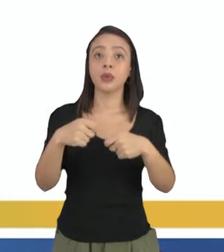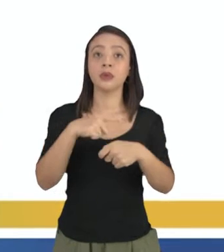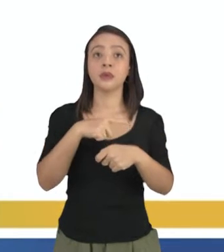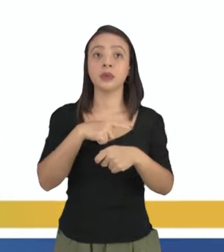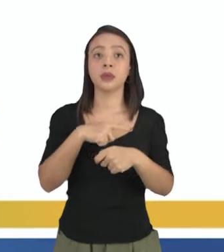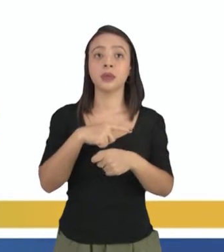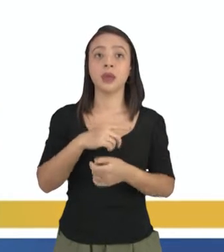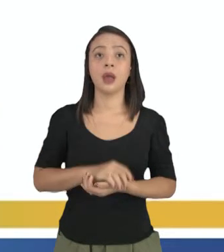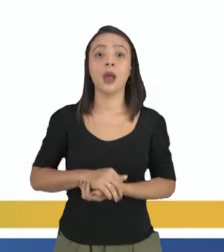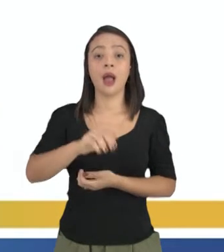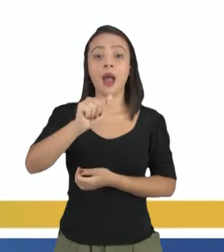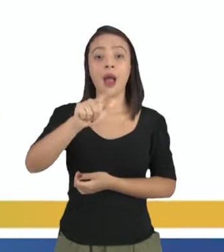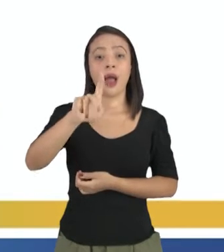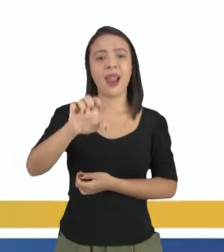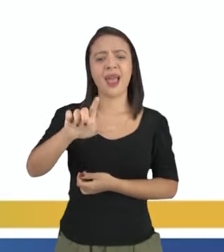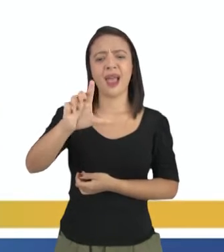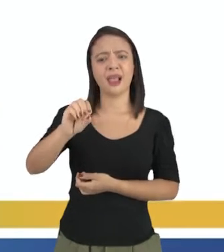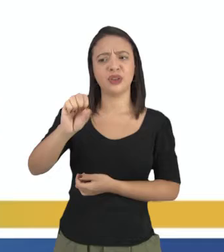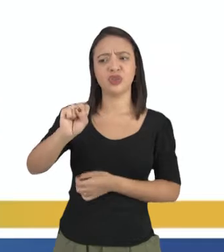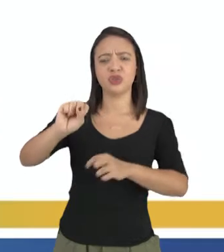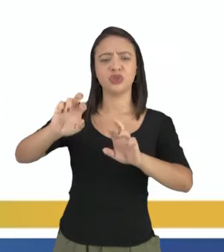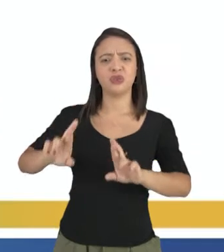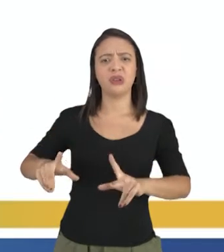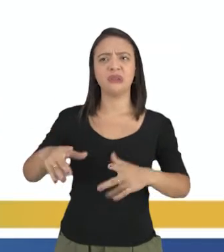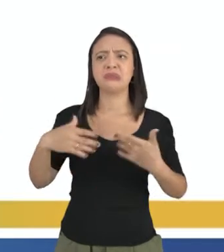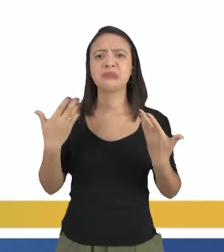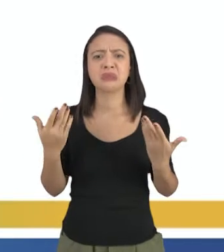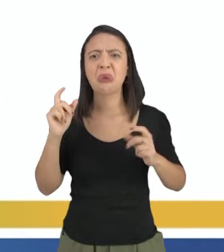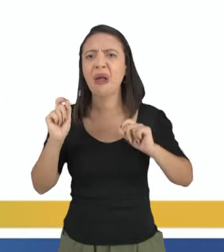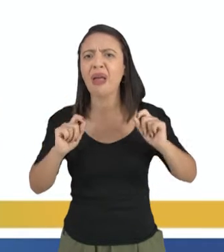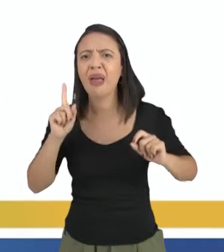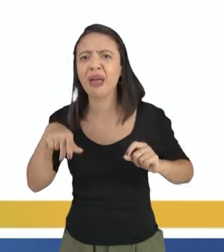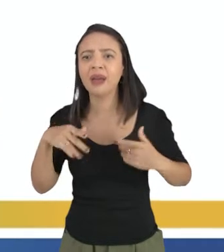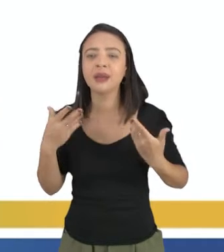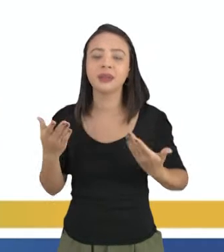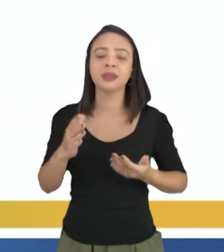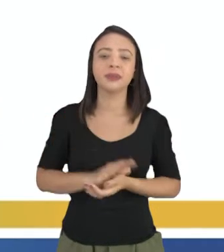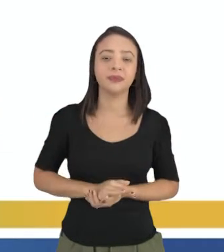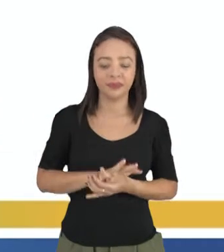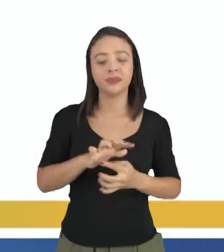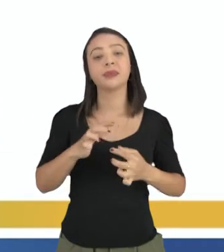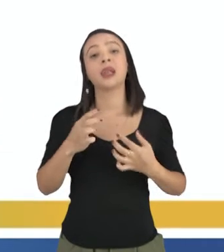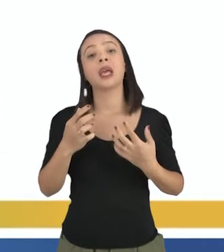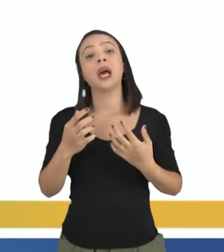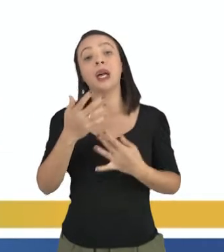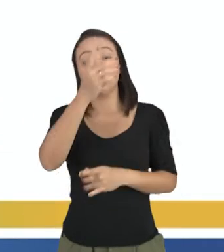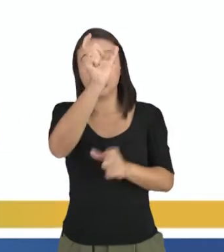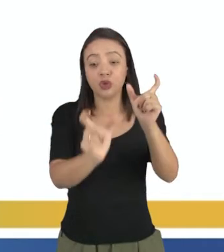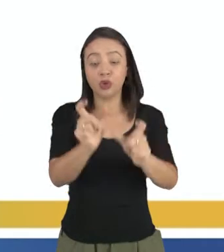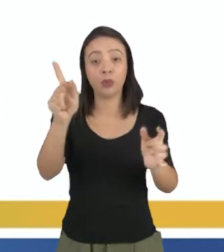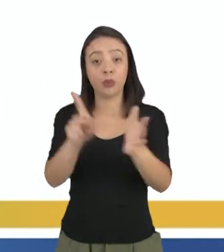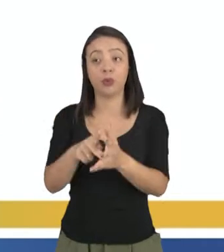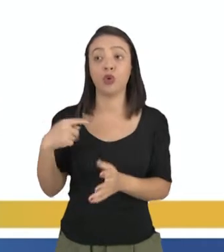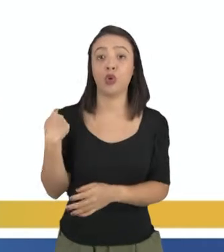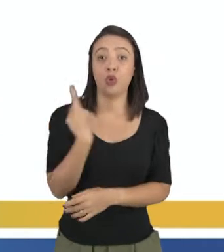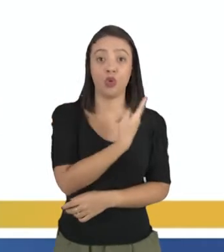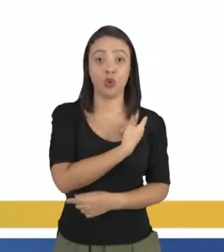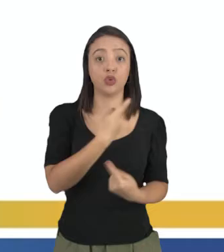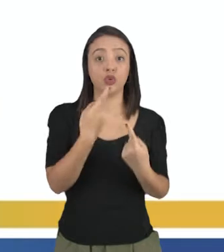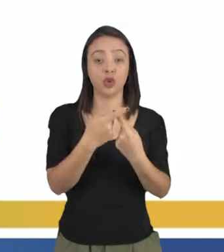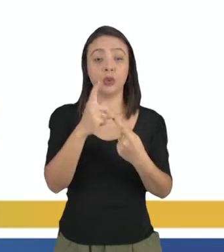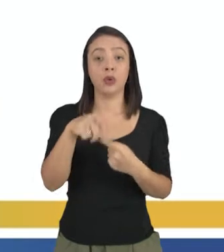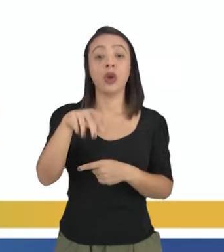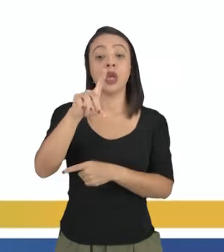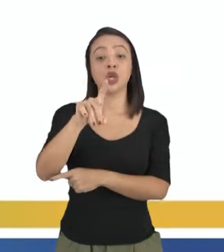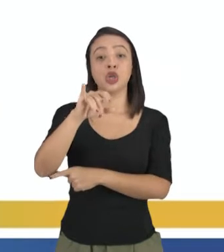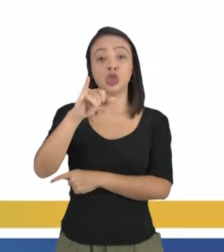diferentes. Nossa, professor, o que é homólogo, o que é alelo? A gente vai ver já já. Dessa forma, os indivíduos da nossa espécie, eles são chamados de